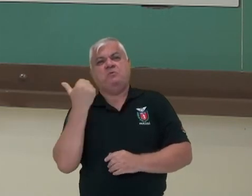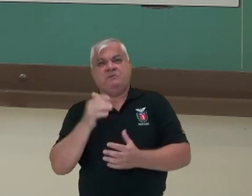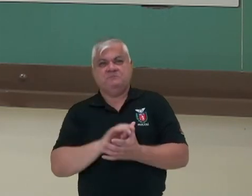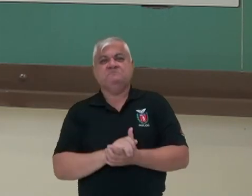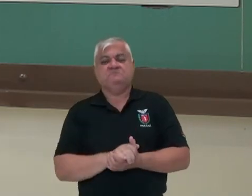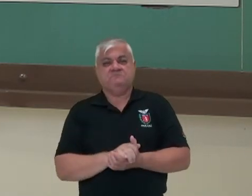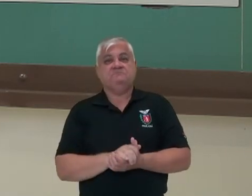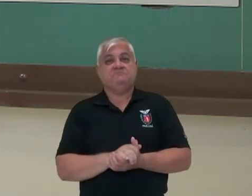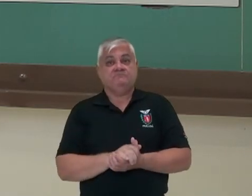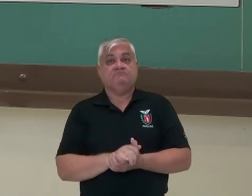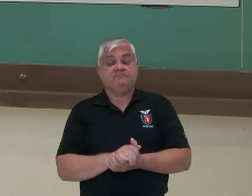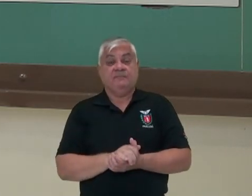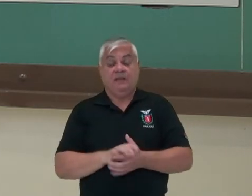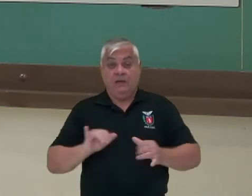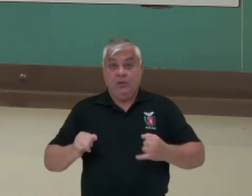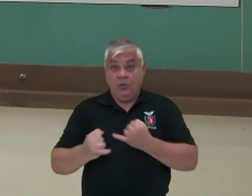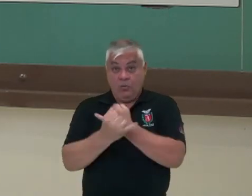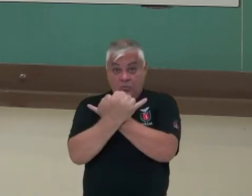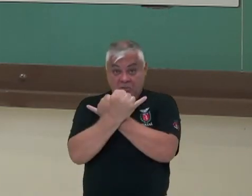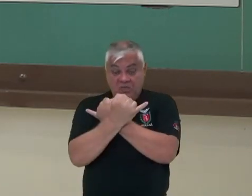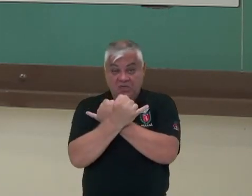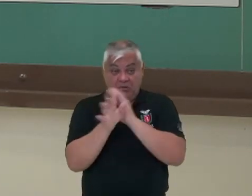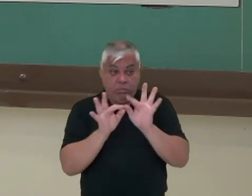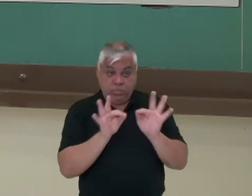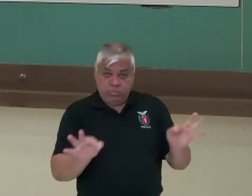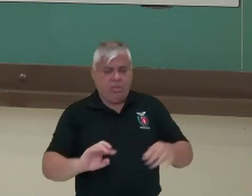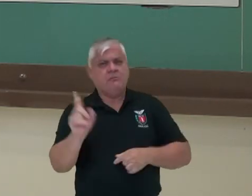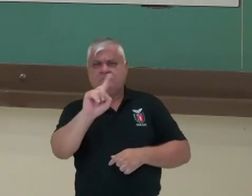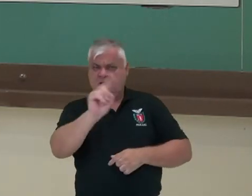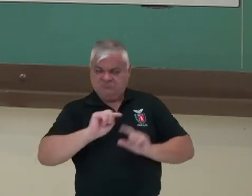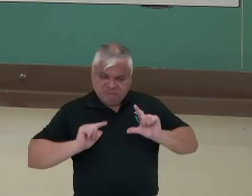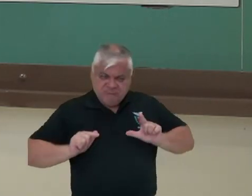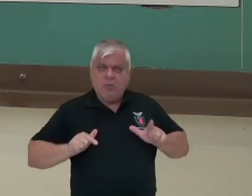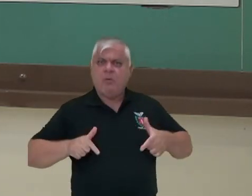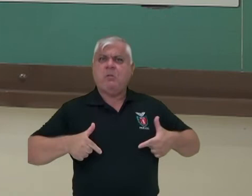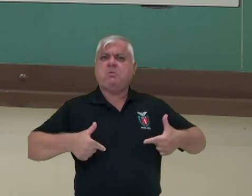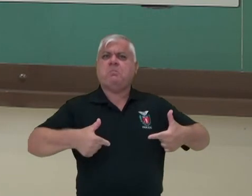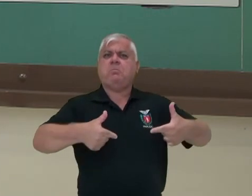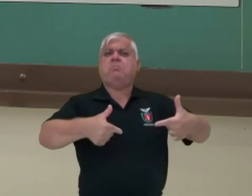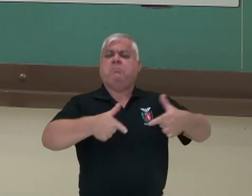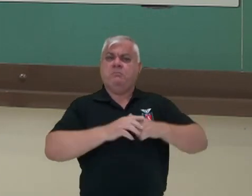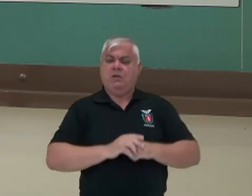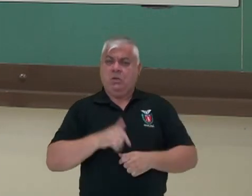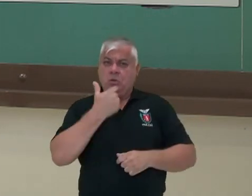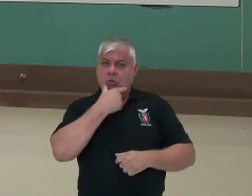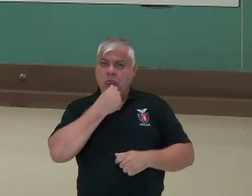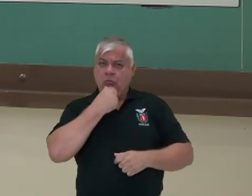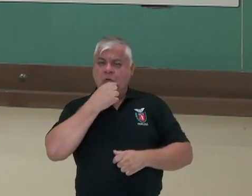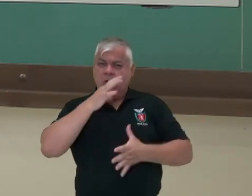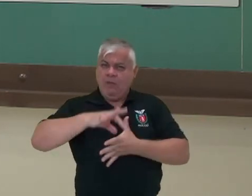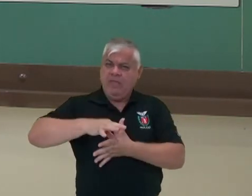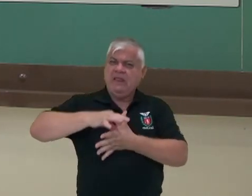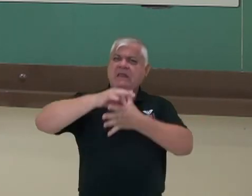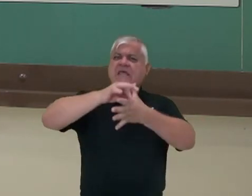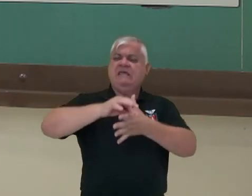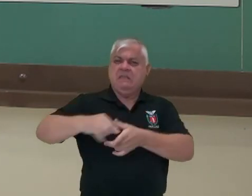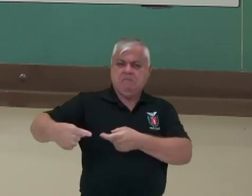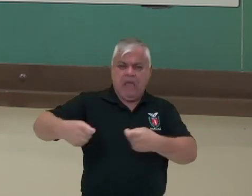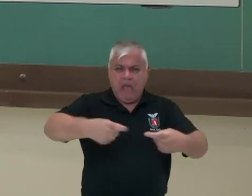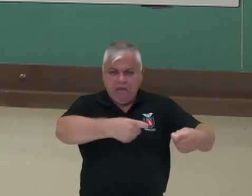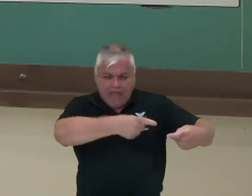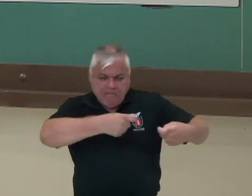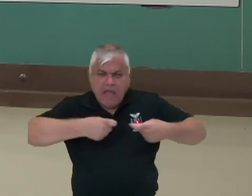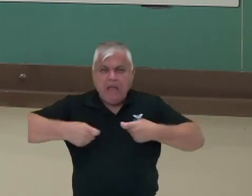Então veja, os incas não se deram por vencidos e, liderados pelo imperador Manco Inca, resistiram ao domínio